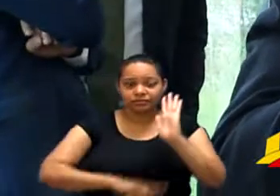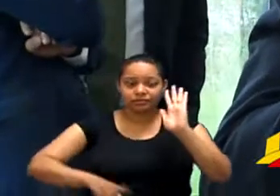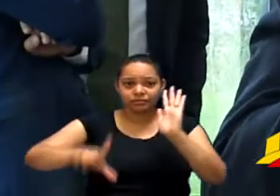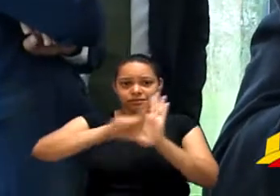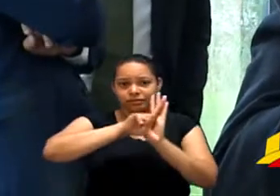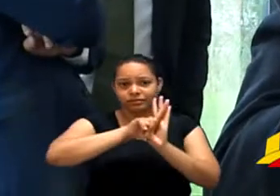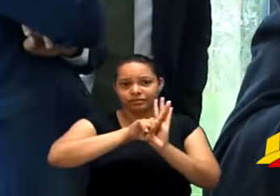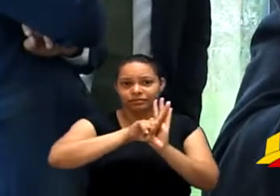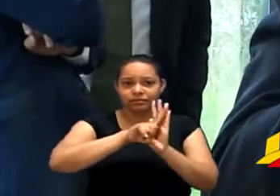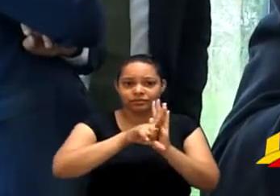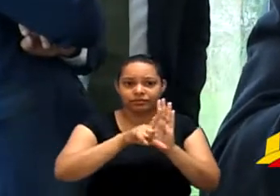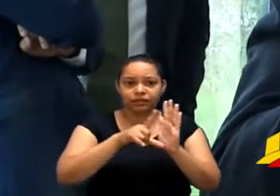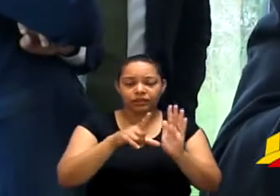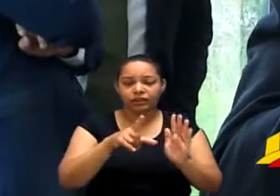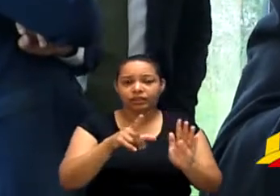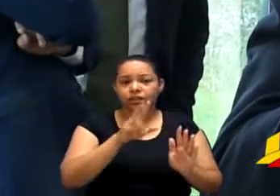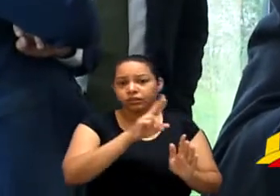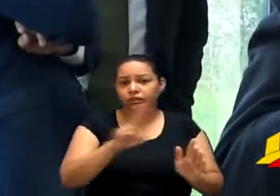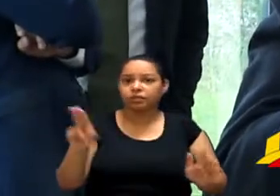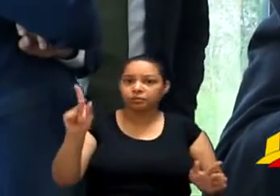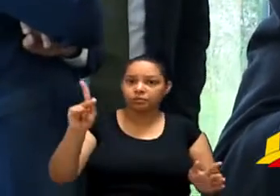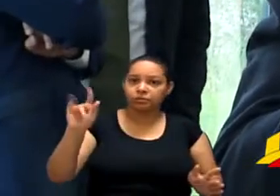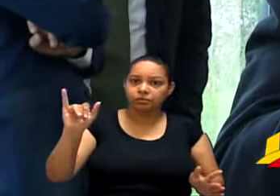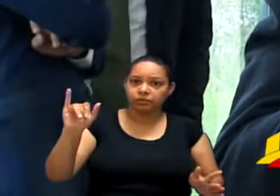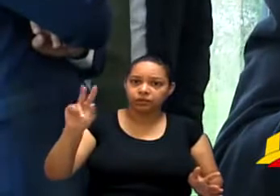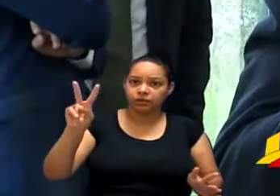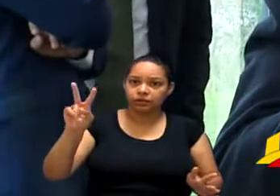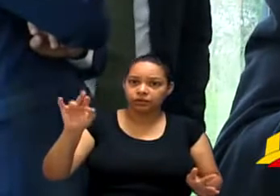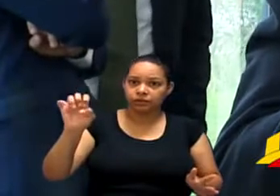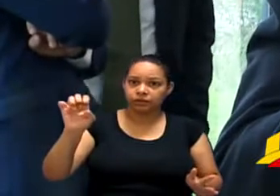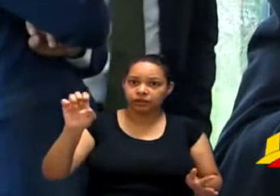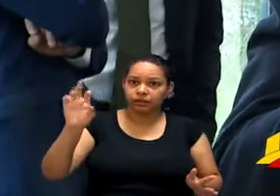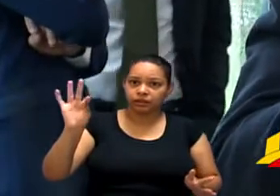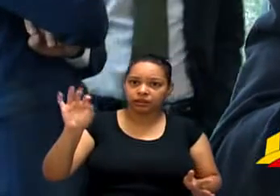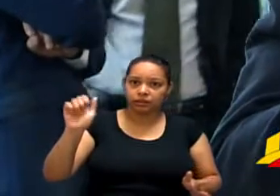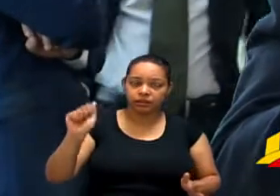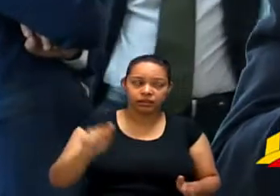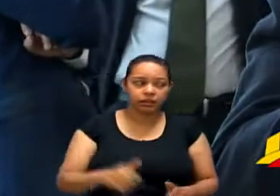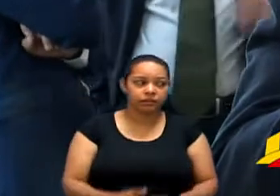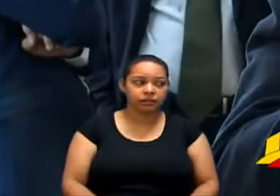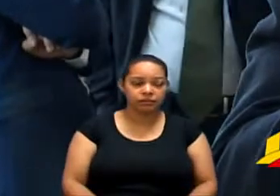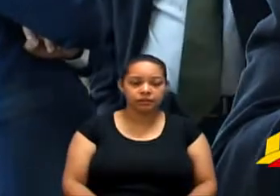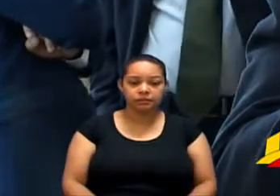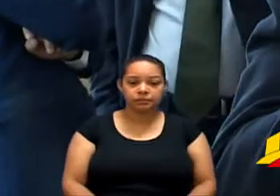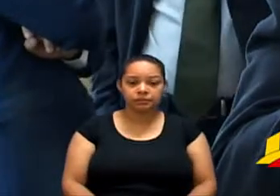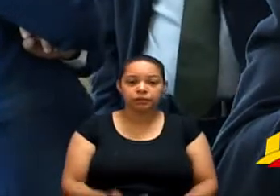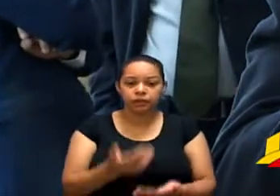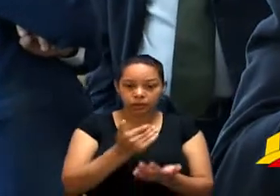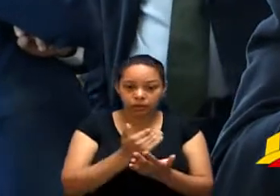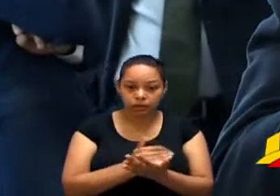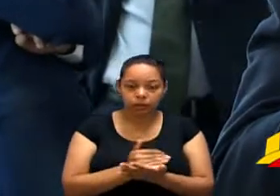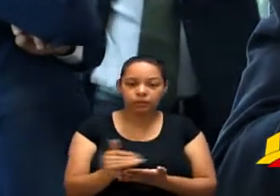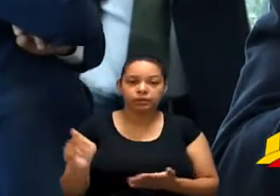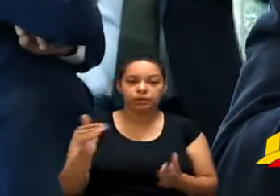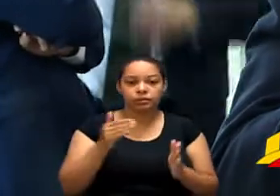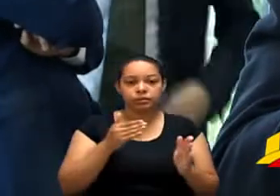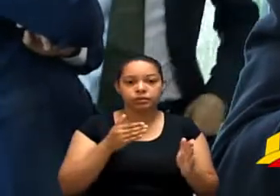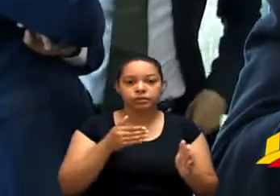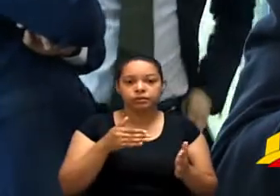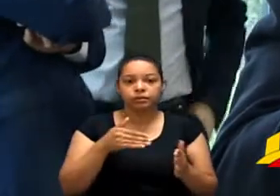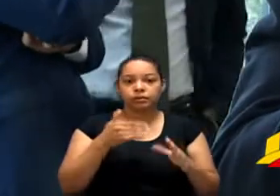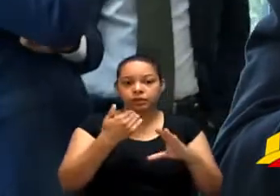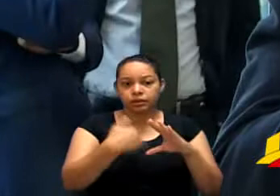Vereador piveta estabelece descontos de início a proposição foi encaminhada jurídico para exame da matéria que